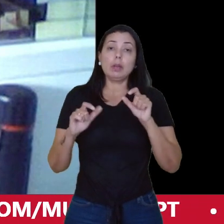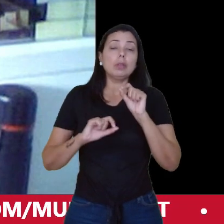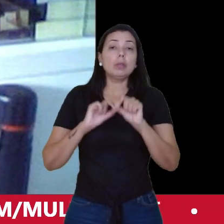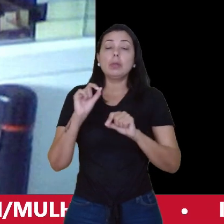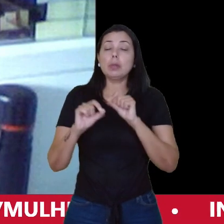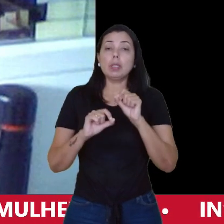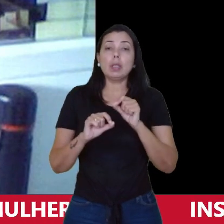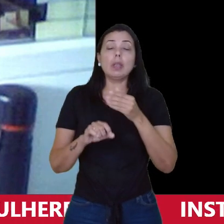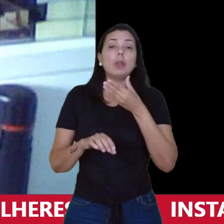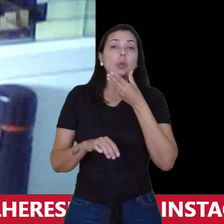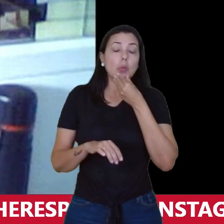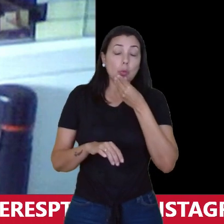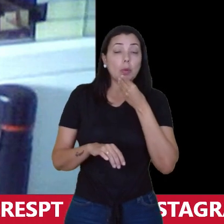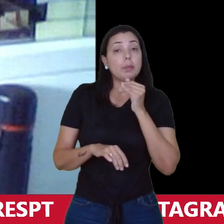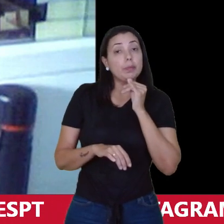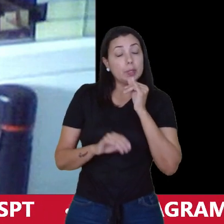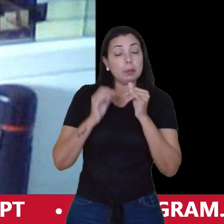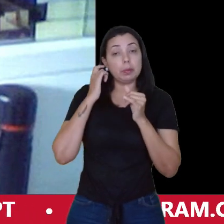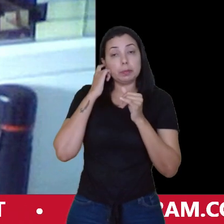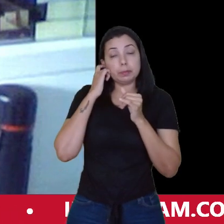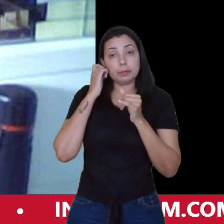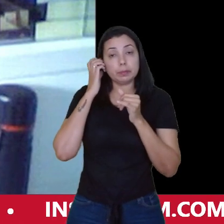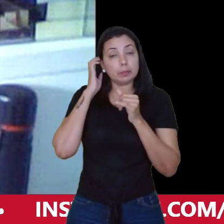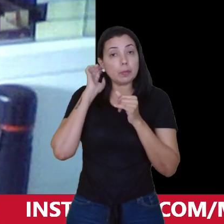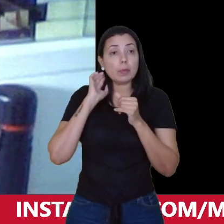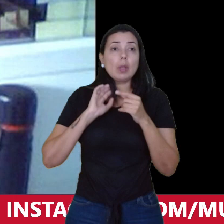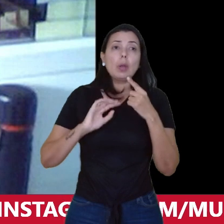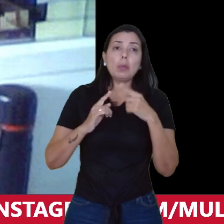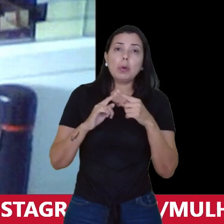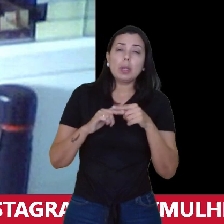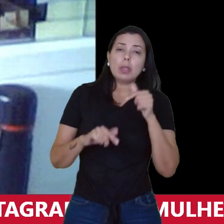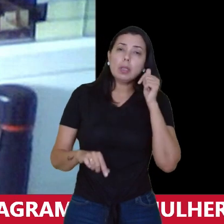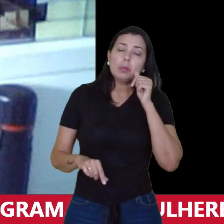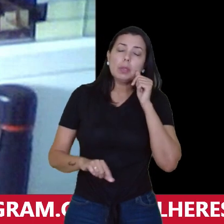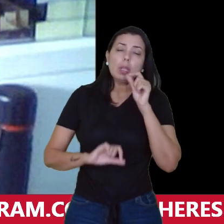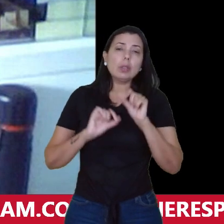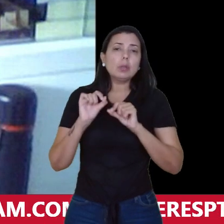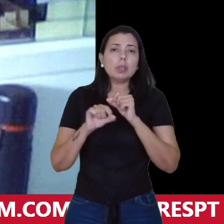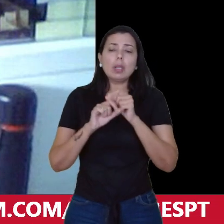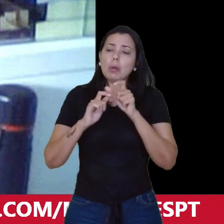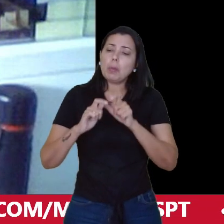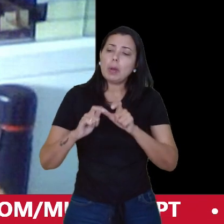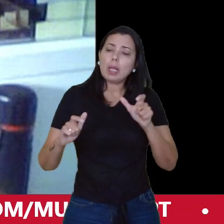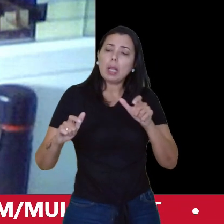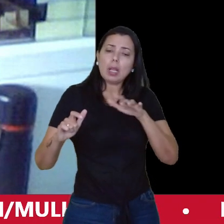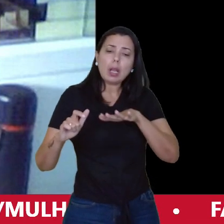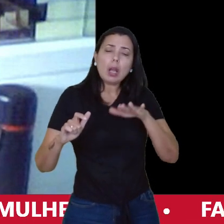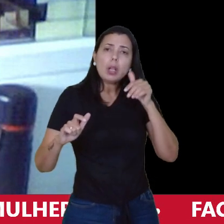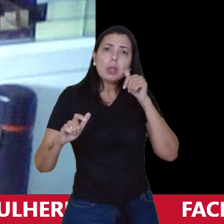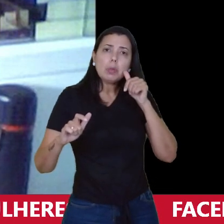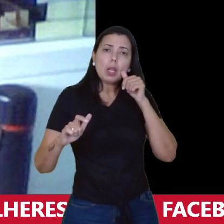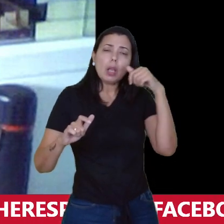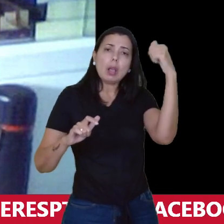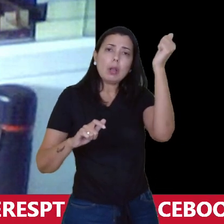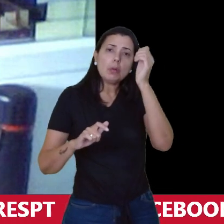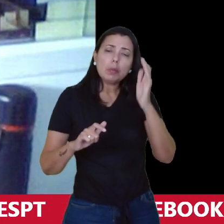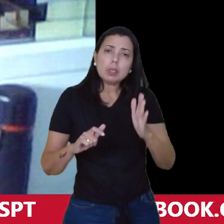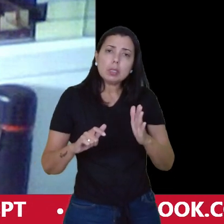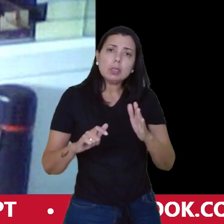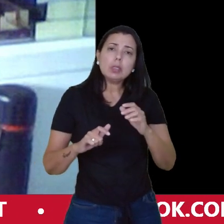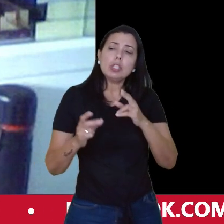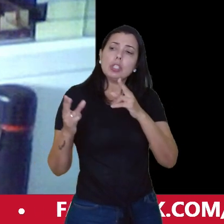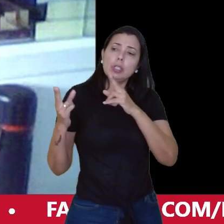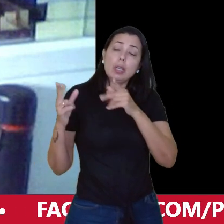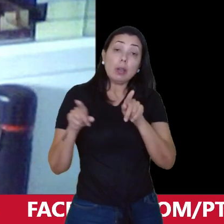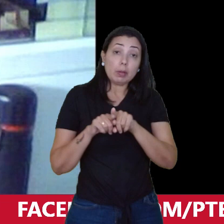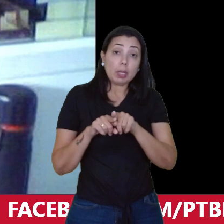que o dos homens, por exemplo. Ocorre que as mulheres, uma grande parte das mulheres brasileiras, são chefes